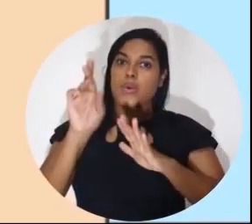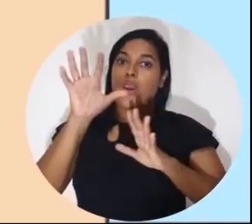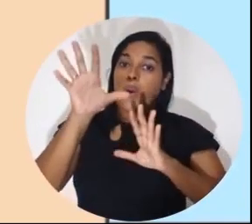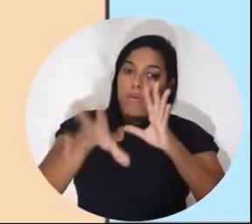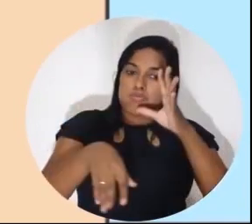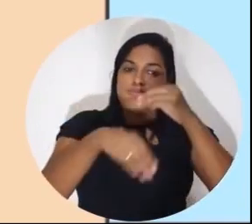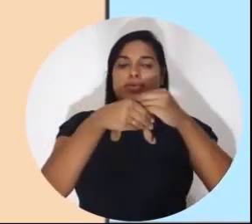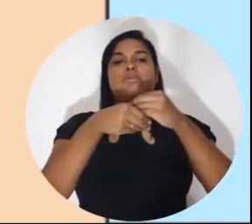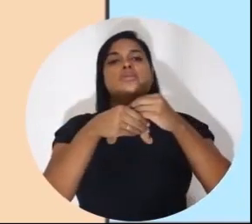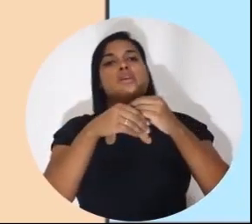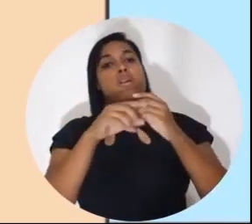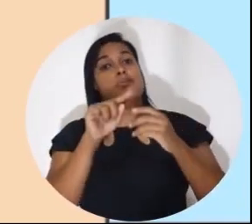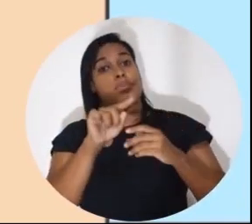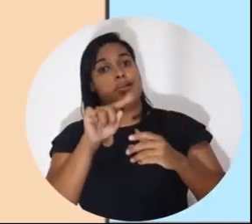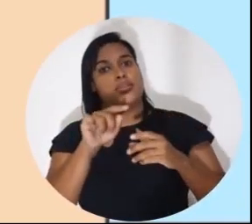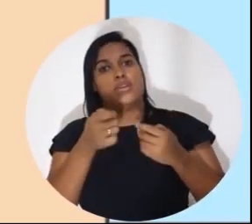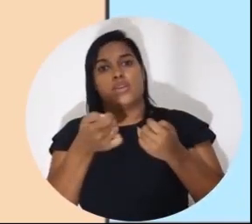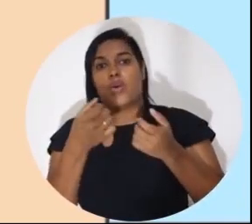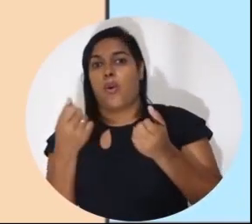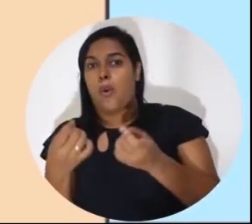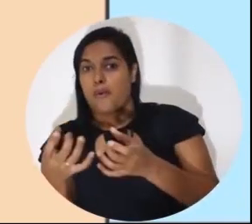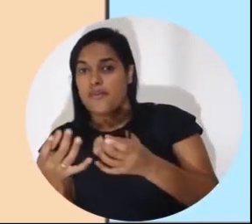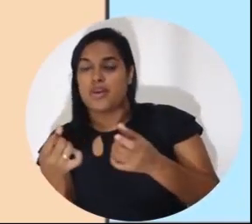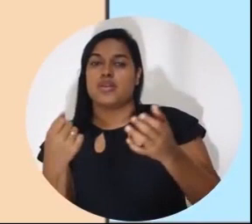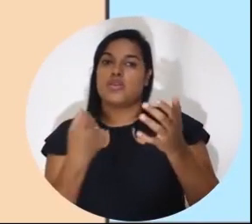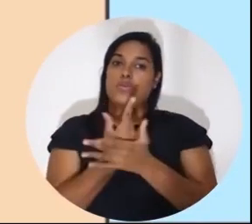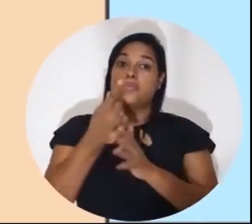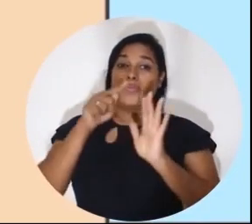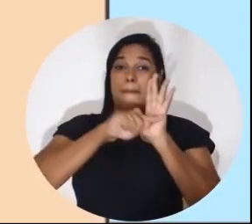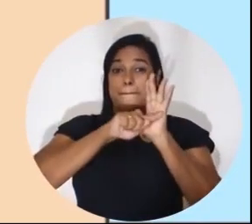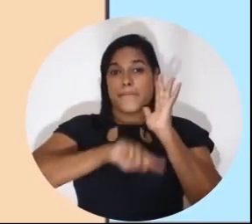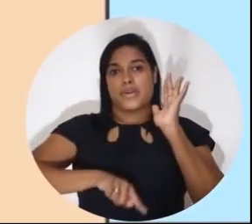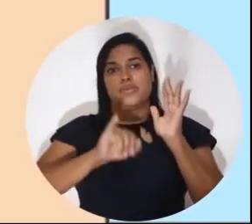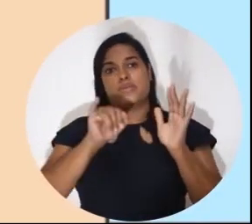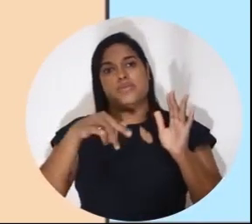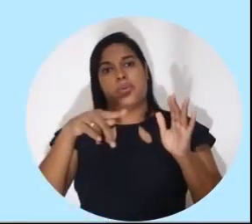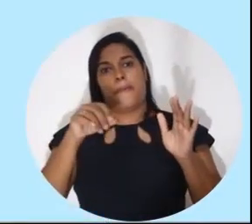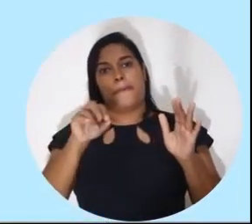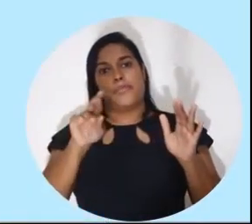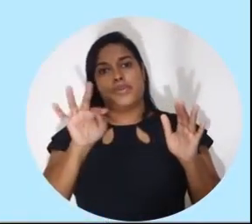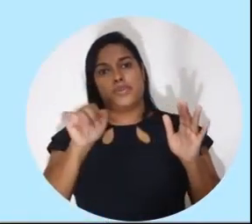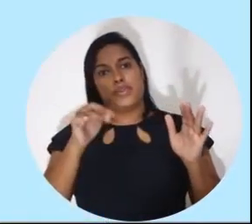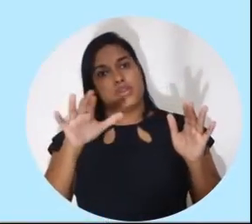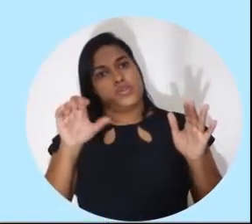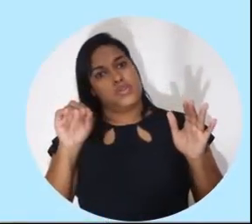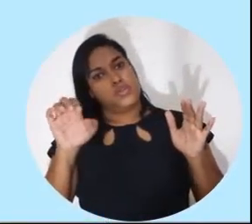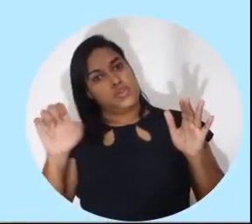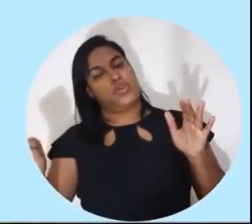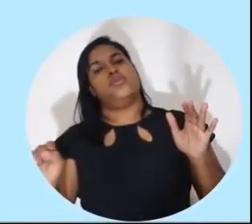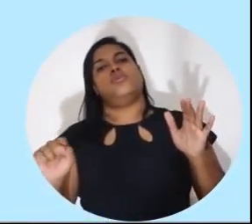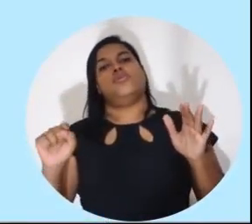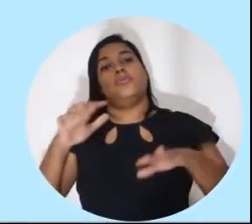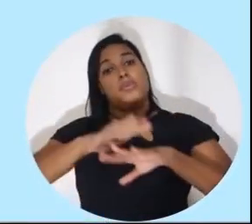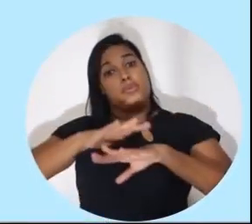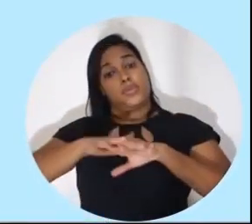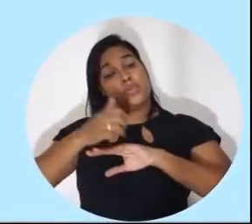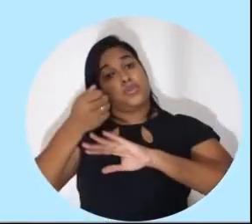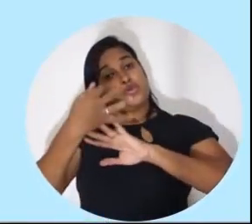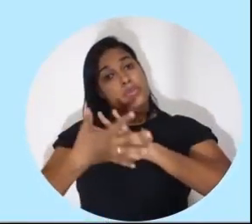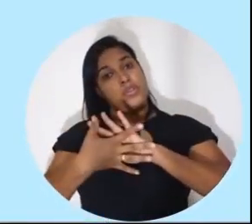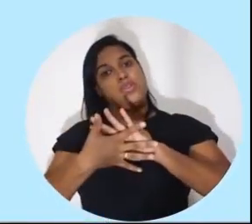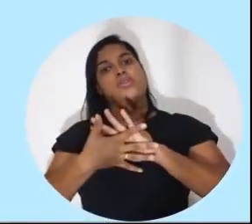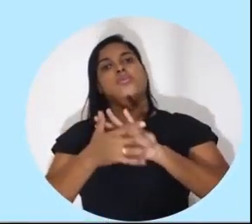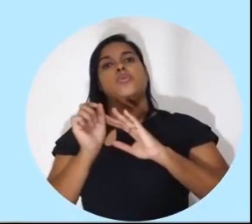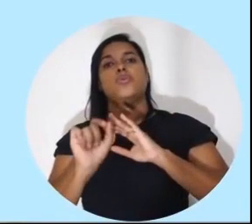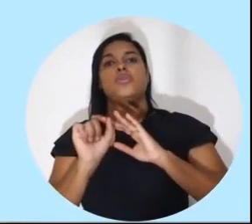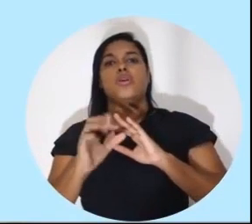dessas transações de exportações menos importações. Matematicamente falando, podemos dizer que